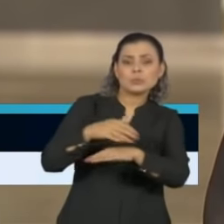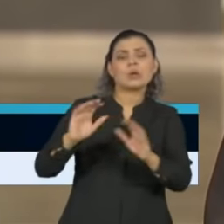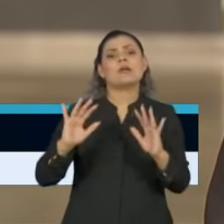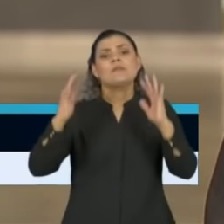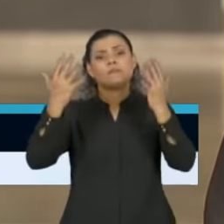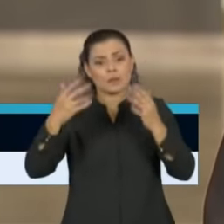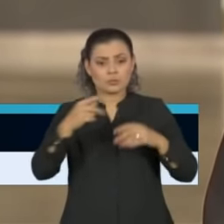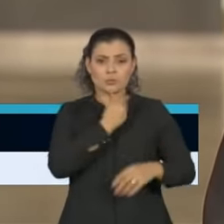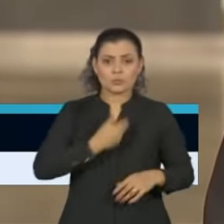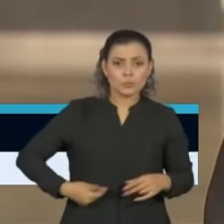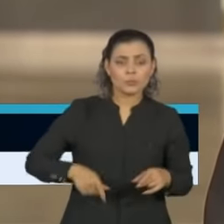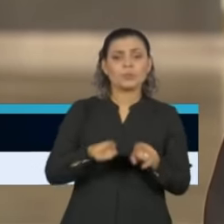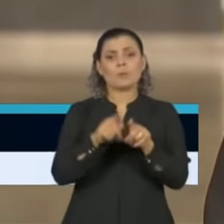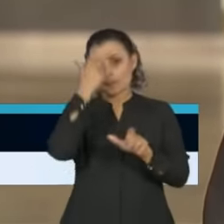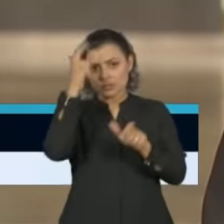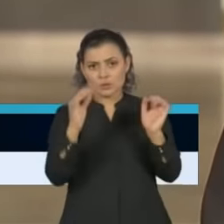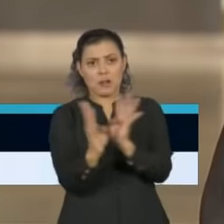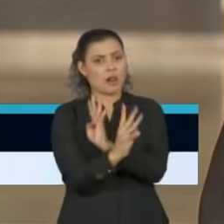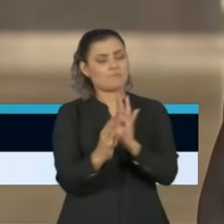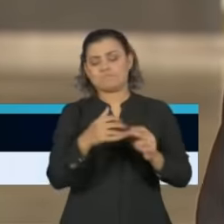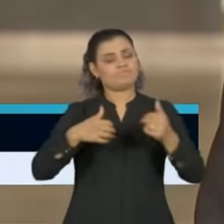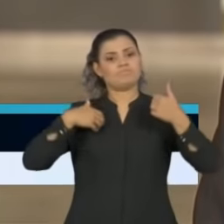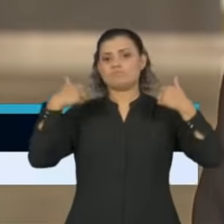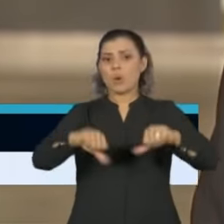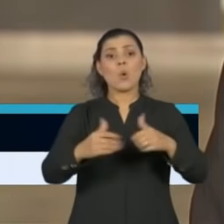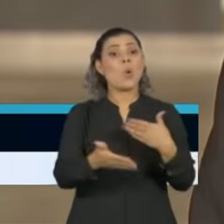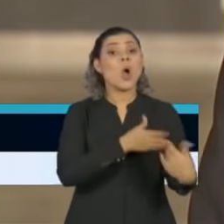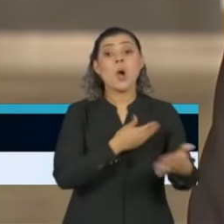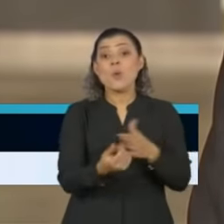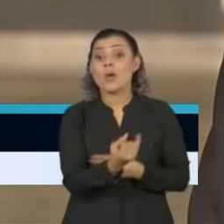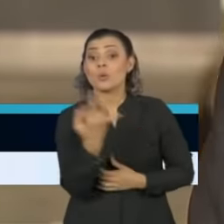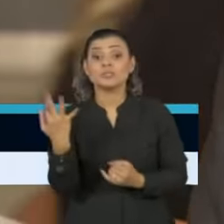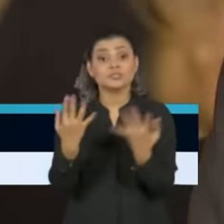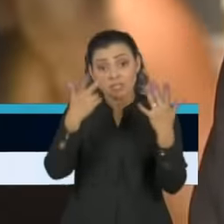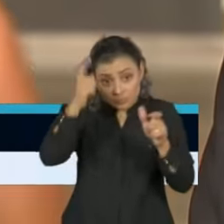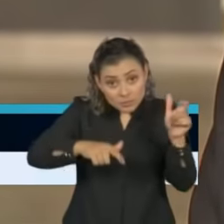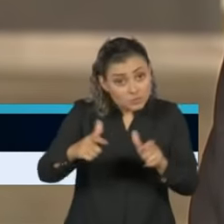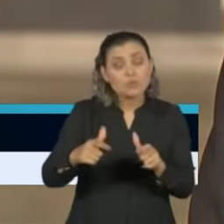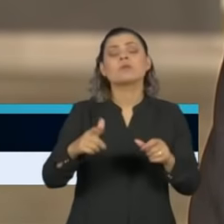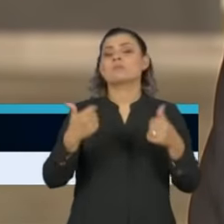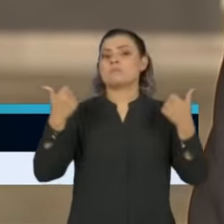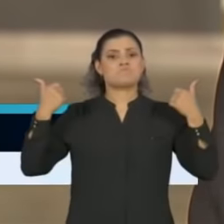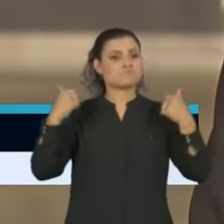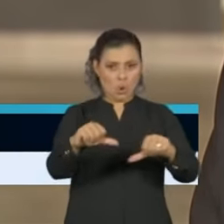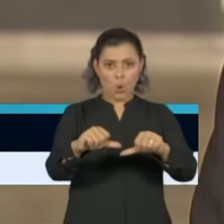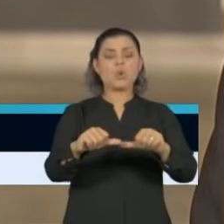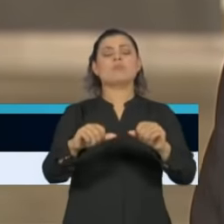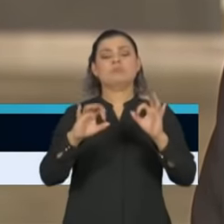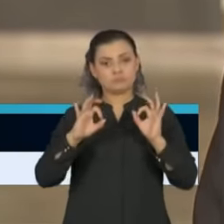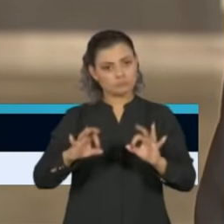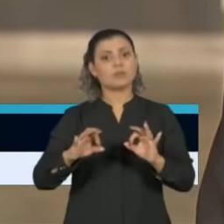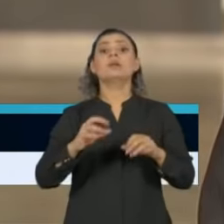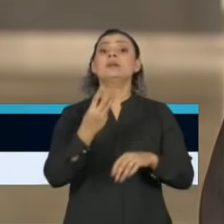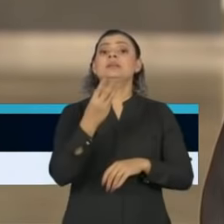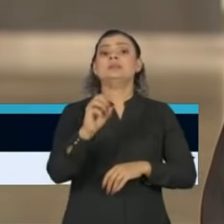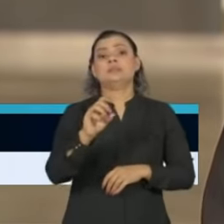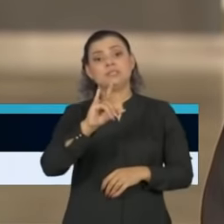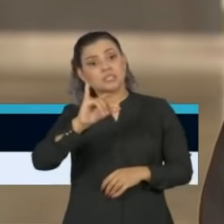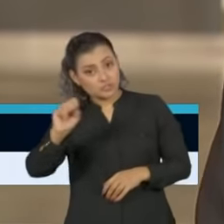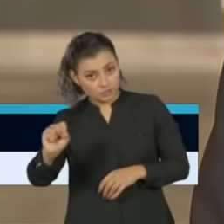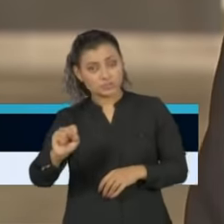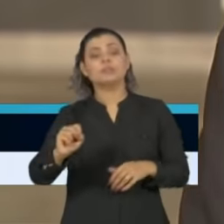com aglomeração de pessoas em qualquer número. Volto a repetir, a suspensão imediata por até 30